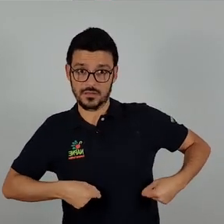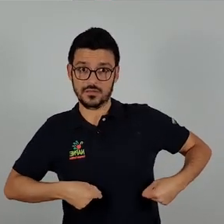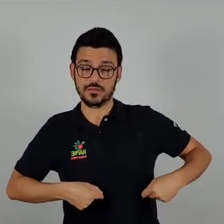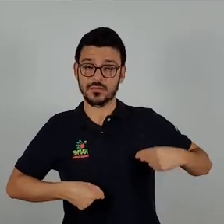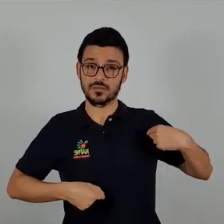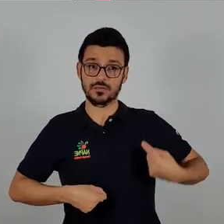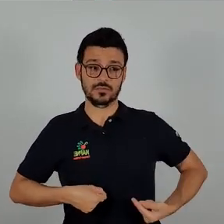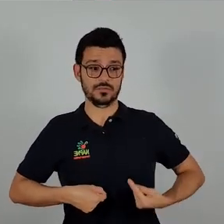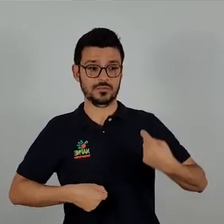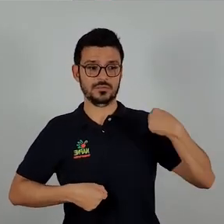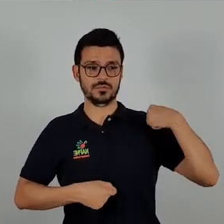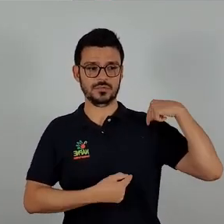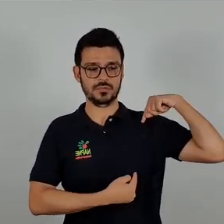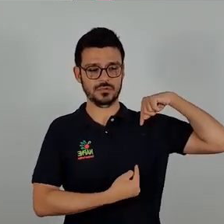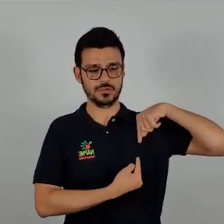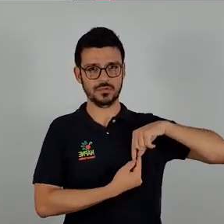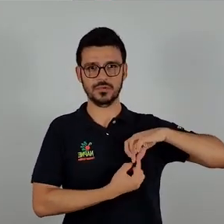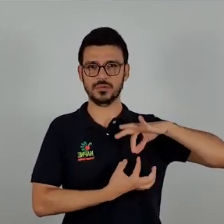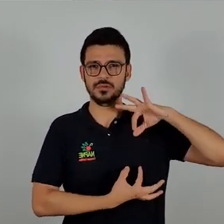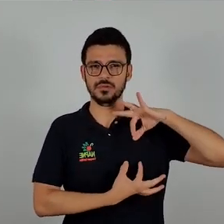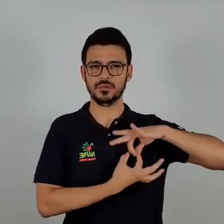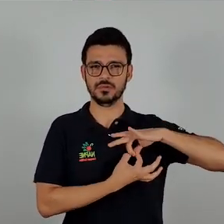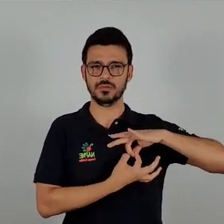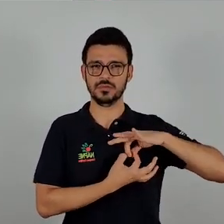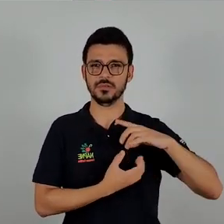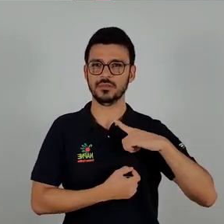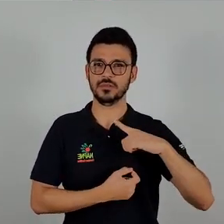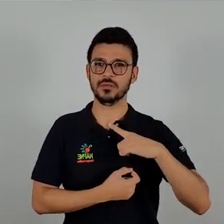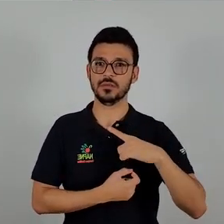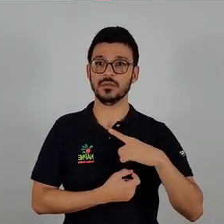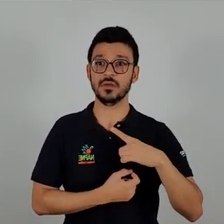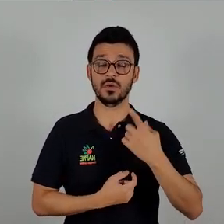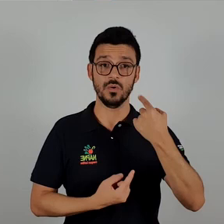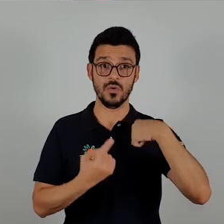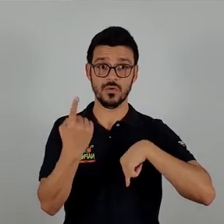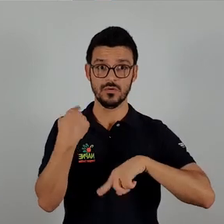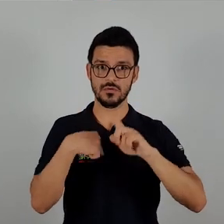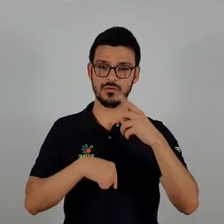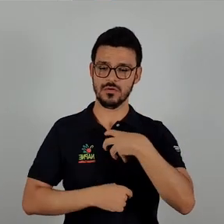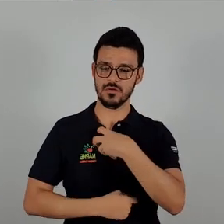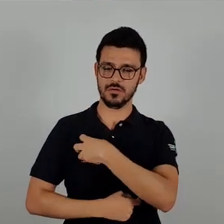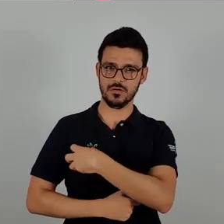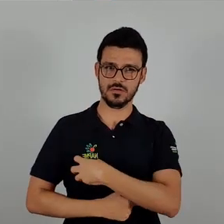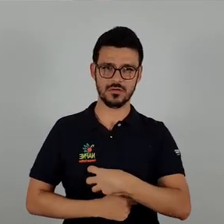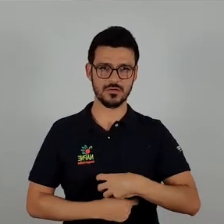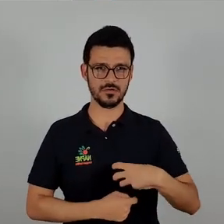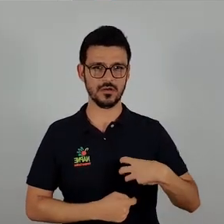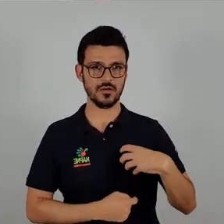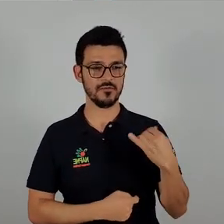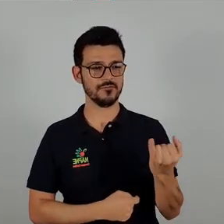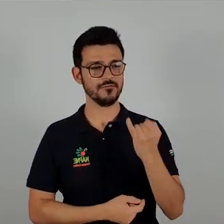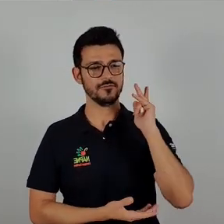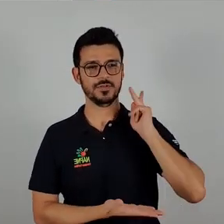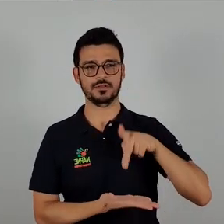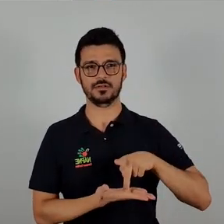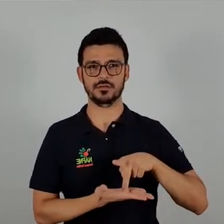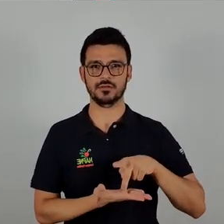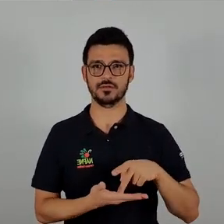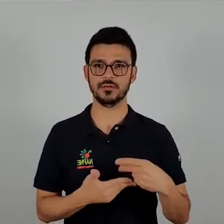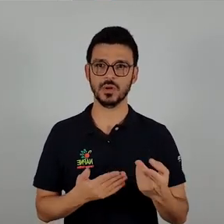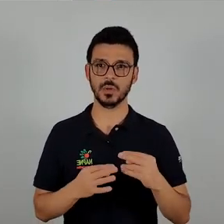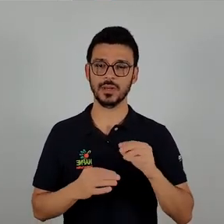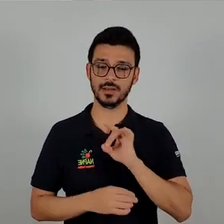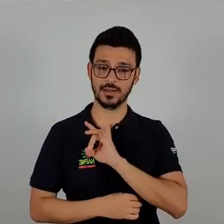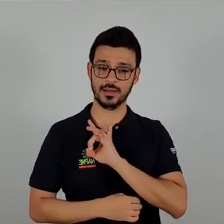Horário do dia que as coisas acontecem, a gente valoriza bastante também, na hora de escolher uma consulta. Aí está um desenho de novo, né, dos